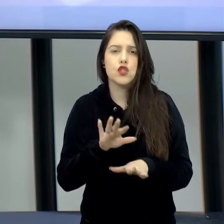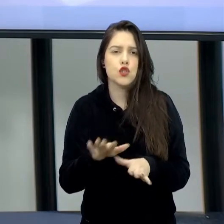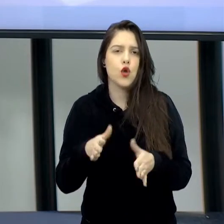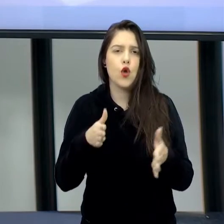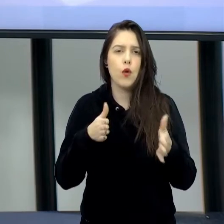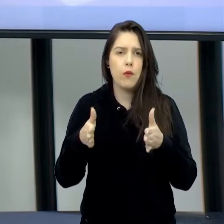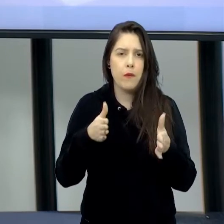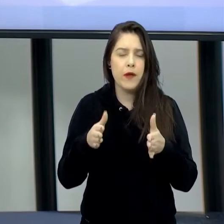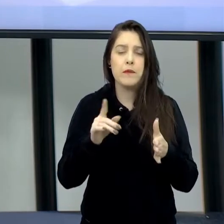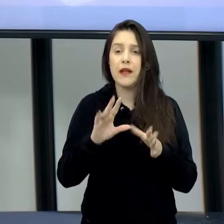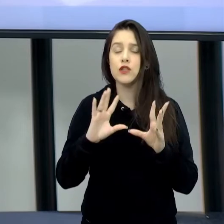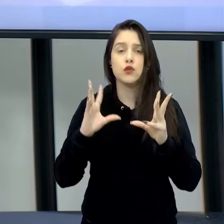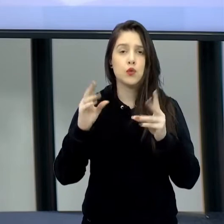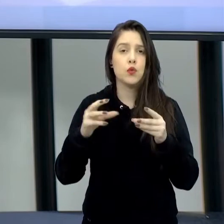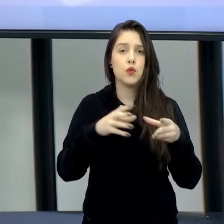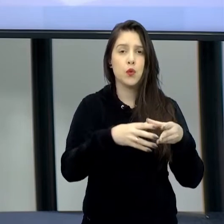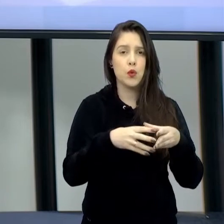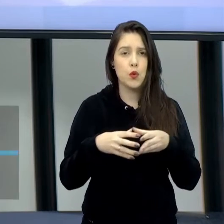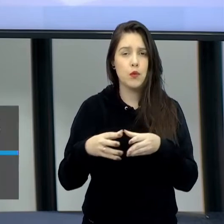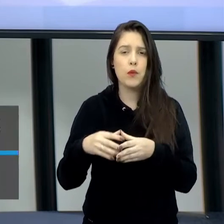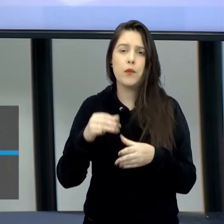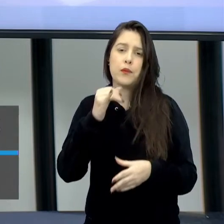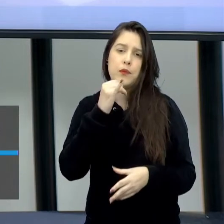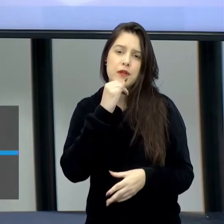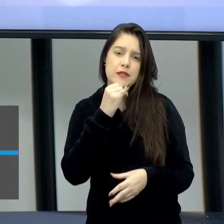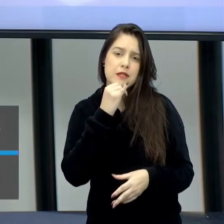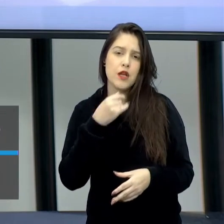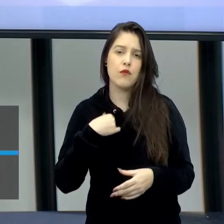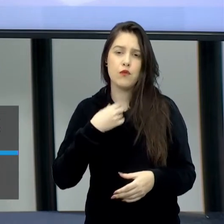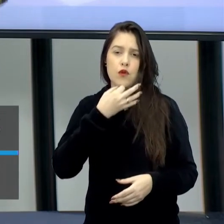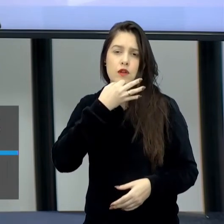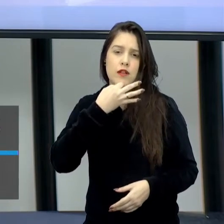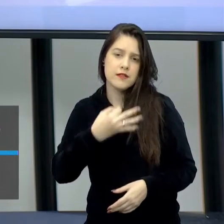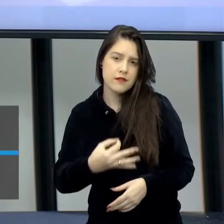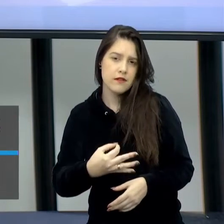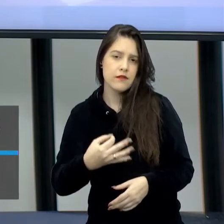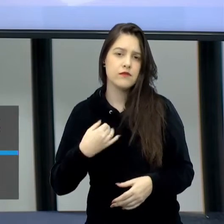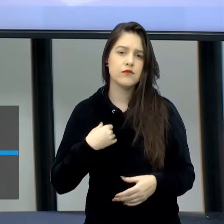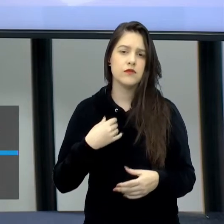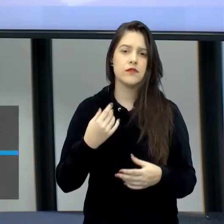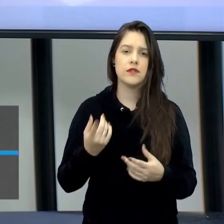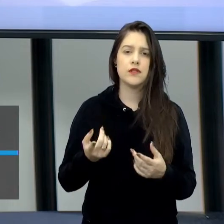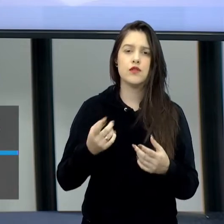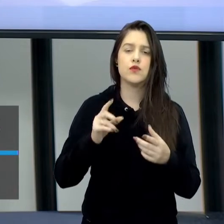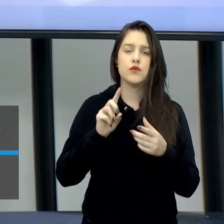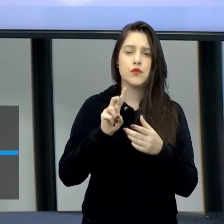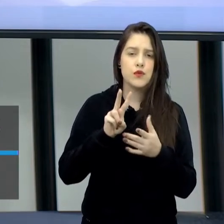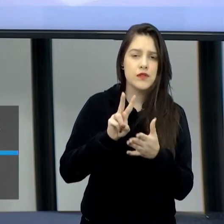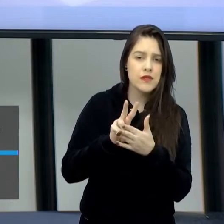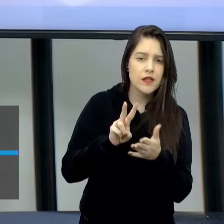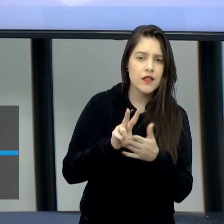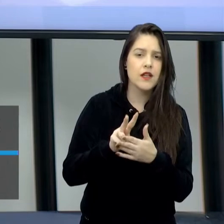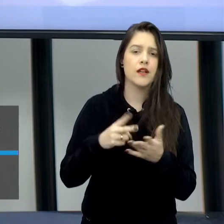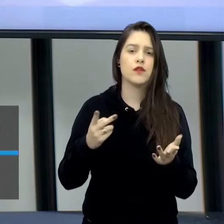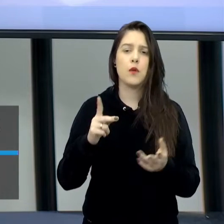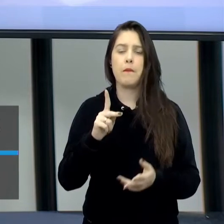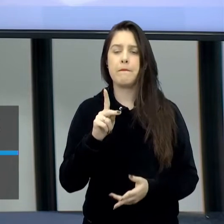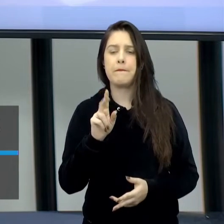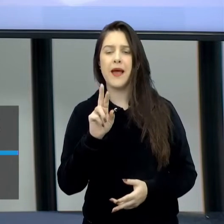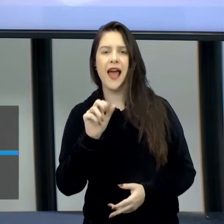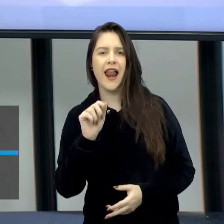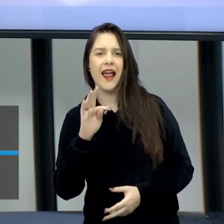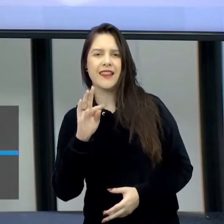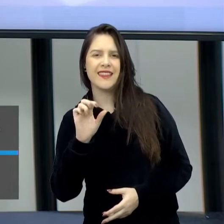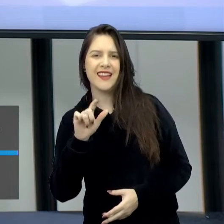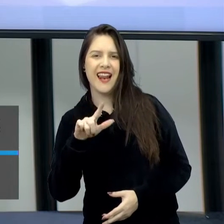um determinado grupo, mas aí, por exemplo, já foram citados os negros, os indígenas, os paratletas, e aí